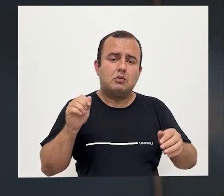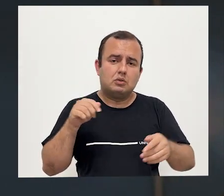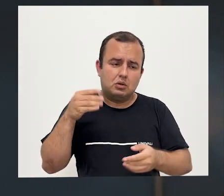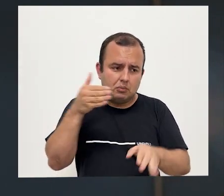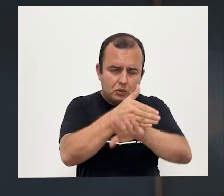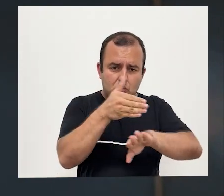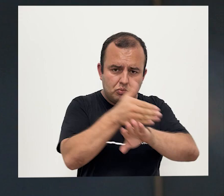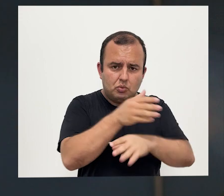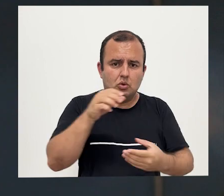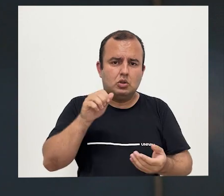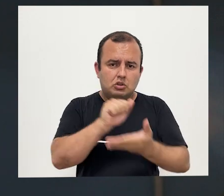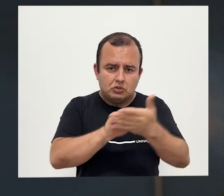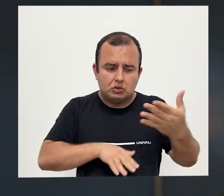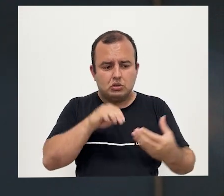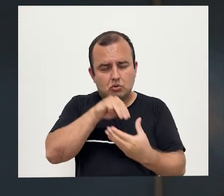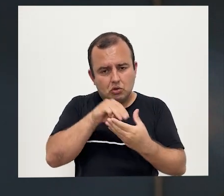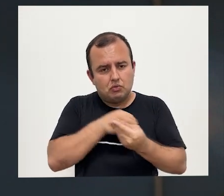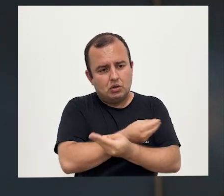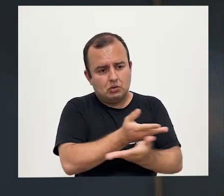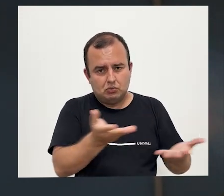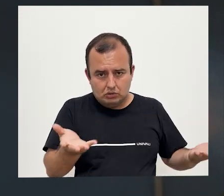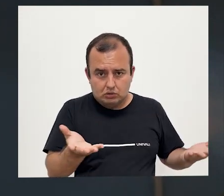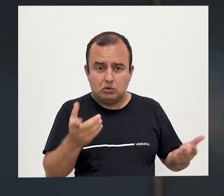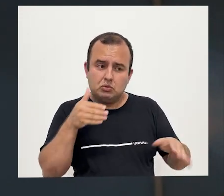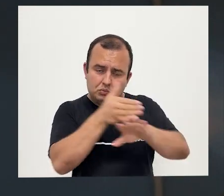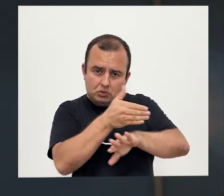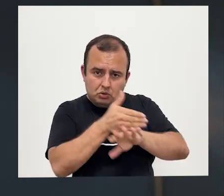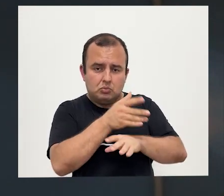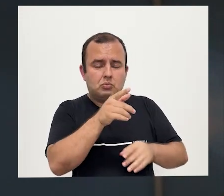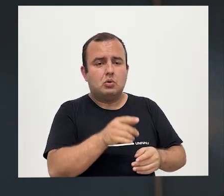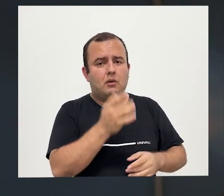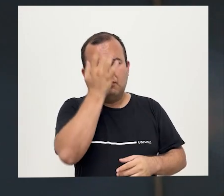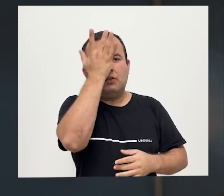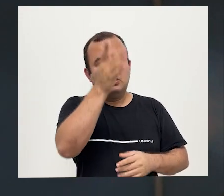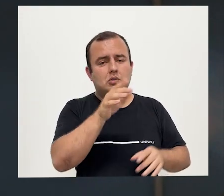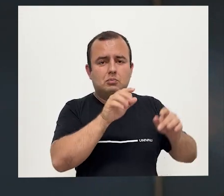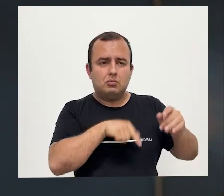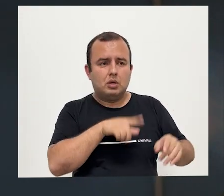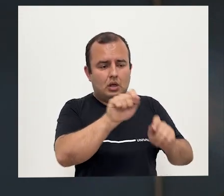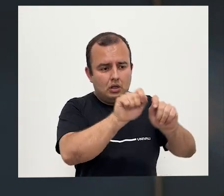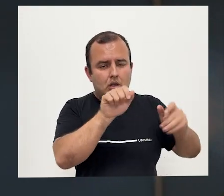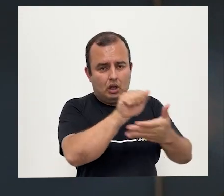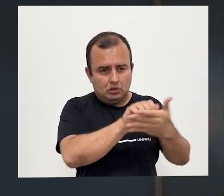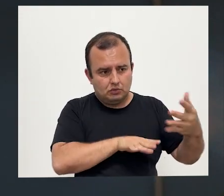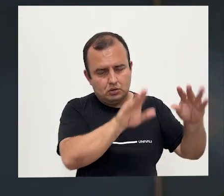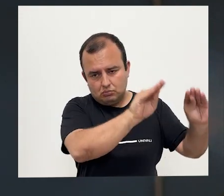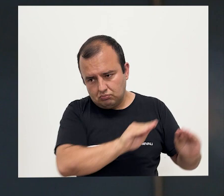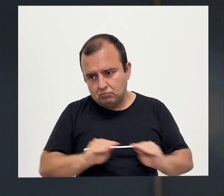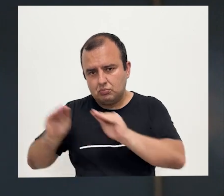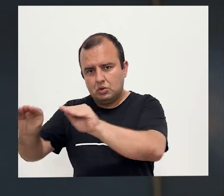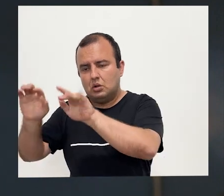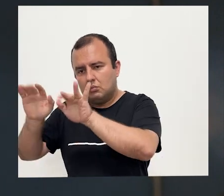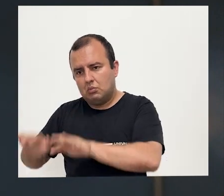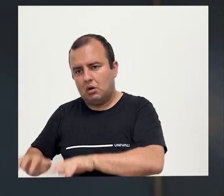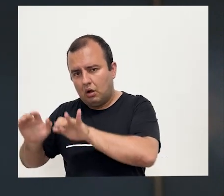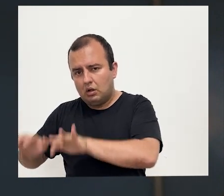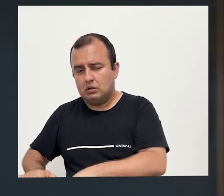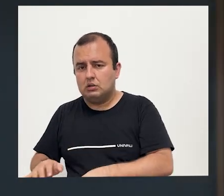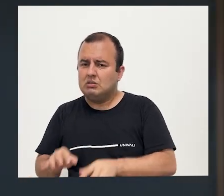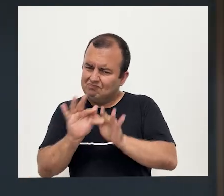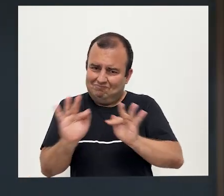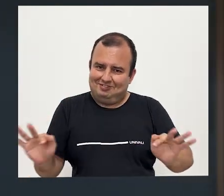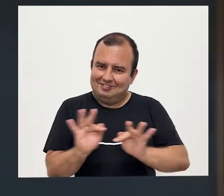de alguma atividade promovida pela Univali, esse processo fica ainda mais fácil. Basta você importar a atividade para o sistema de validação de